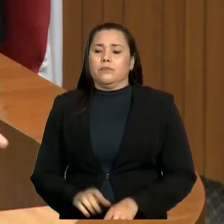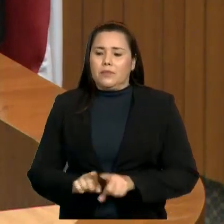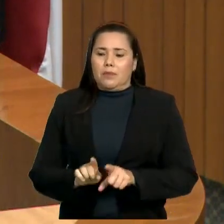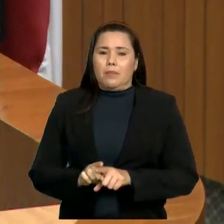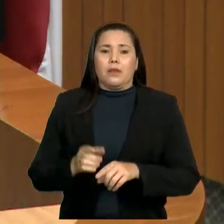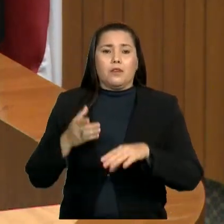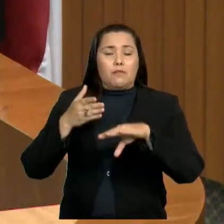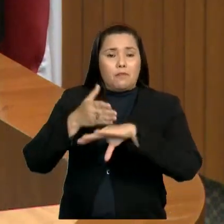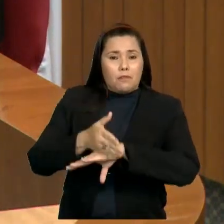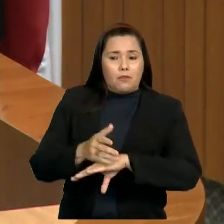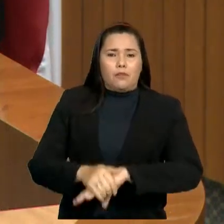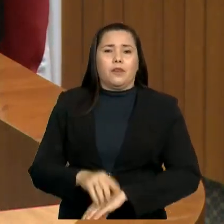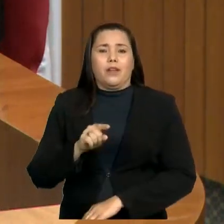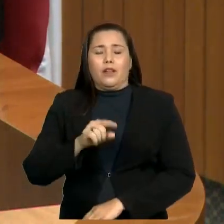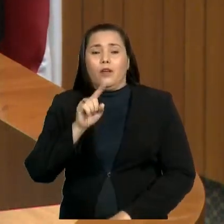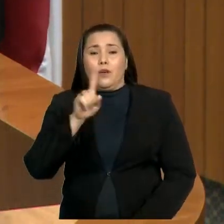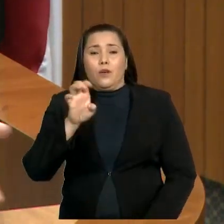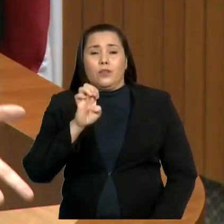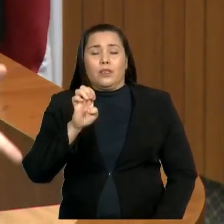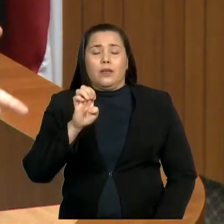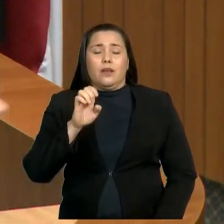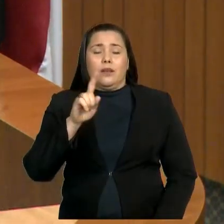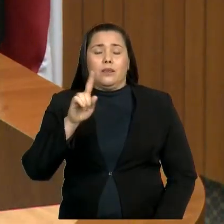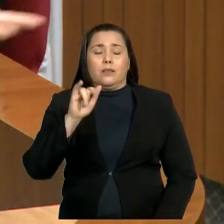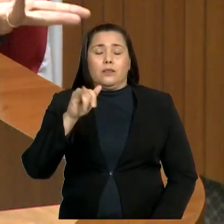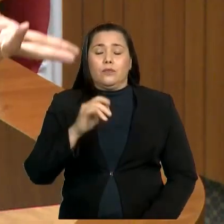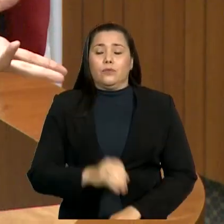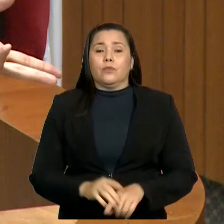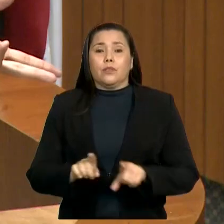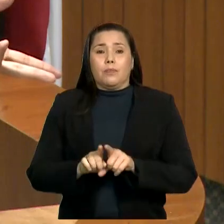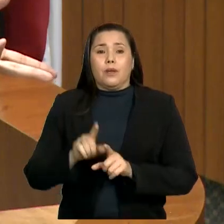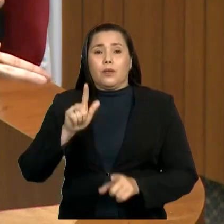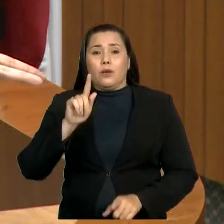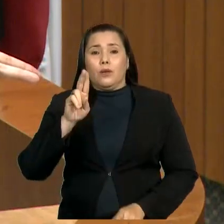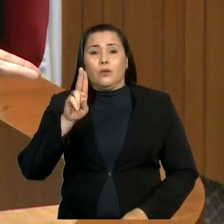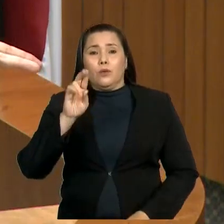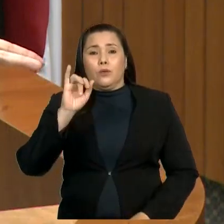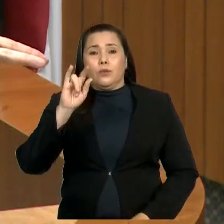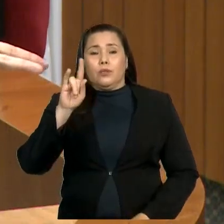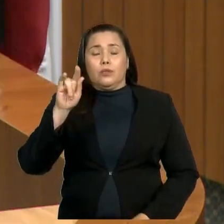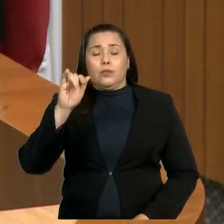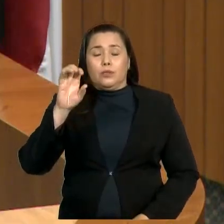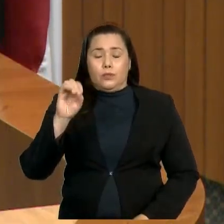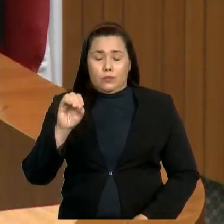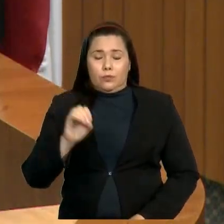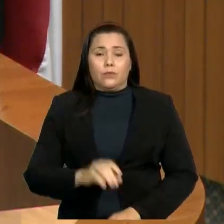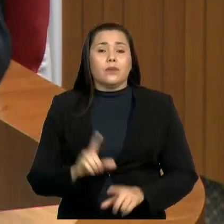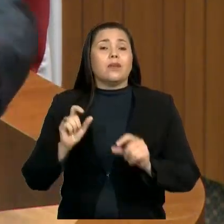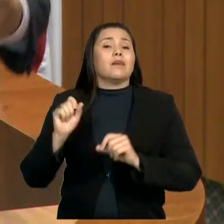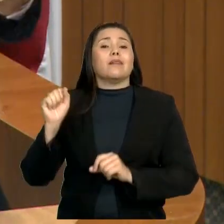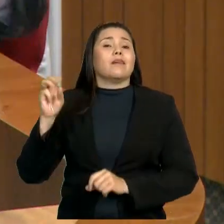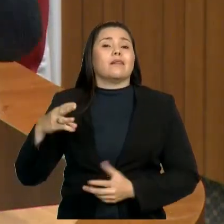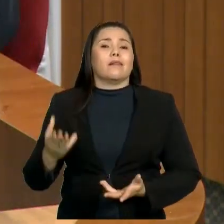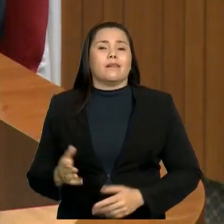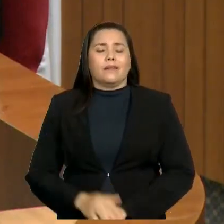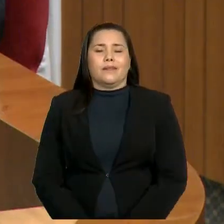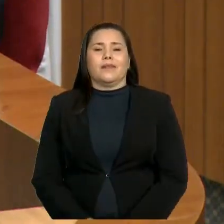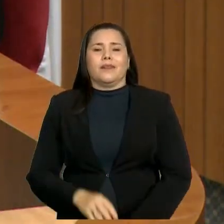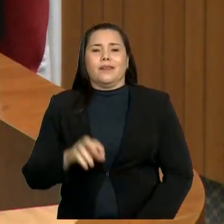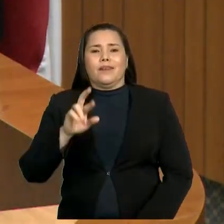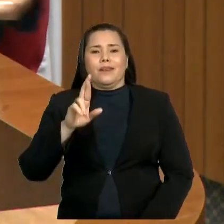o Zezinho né o Luizinho certamente é o Ricardo Capelli por secretário